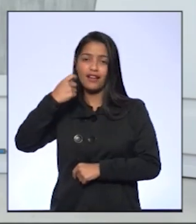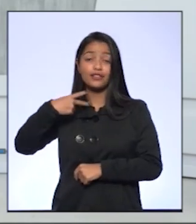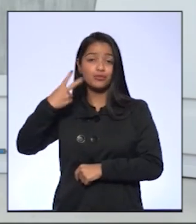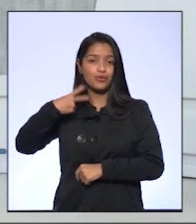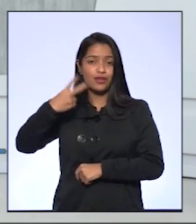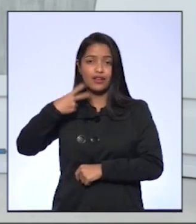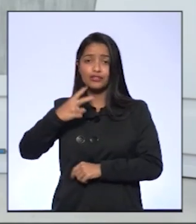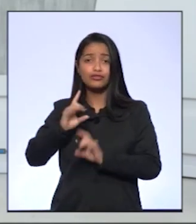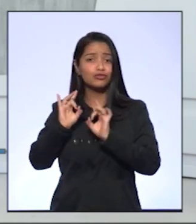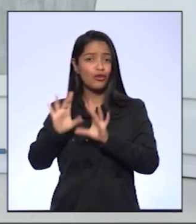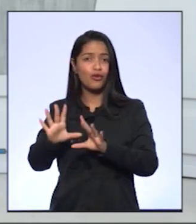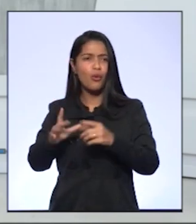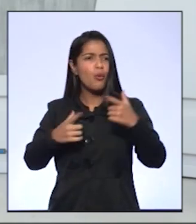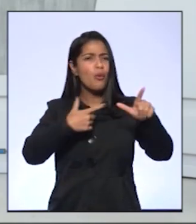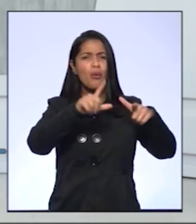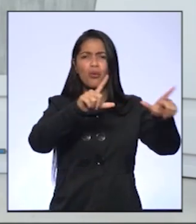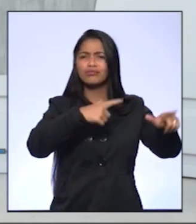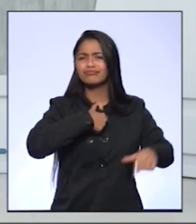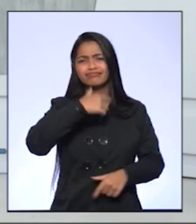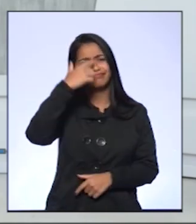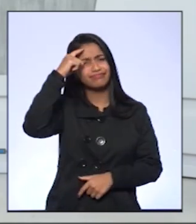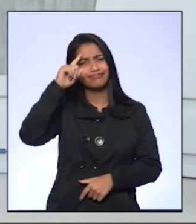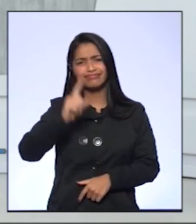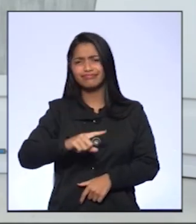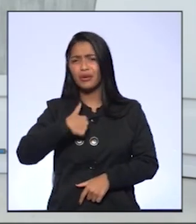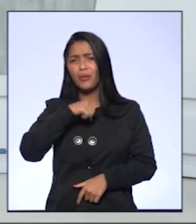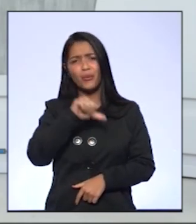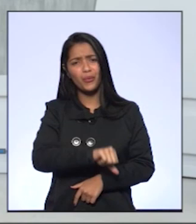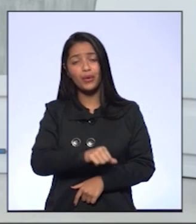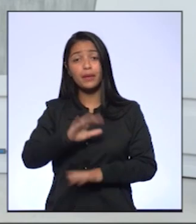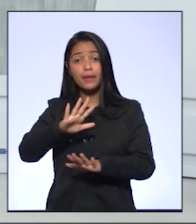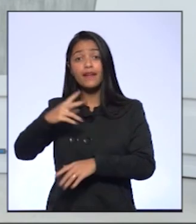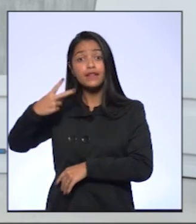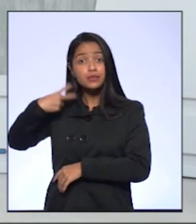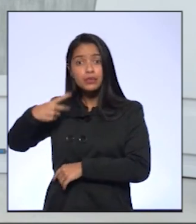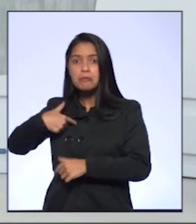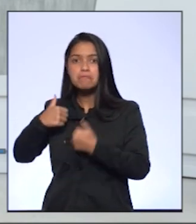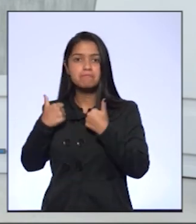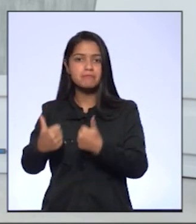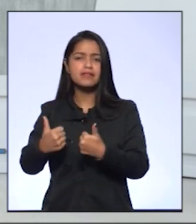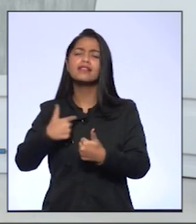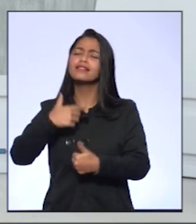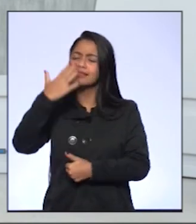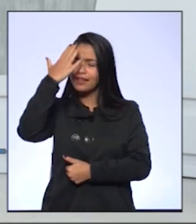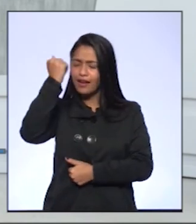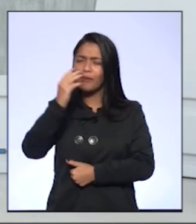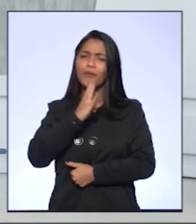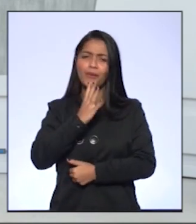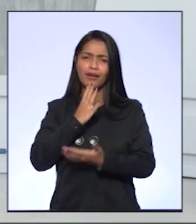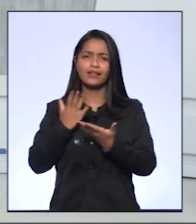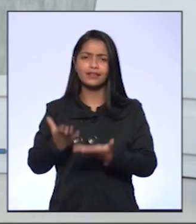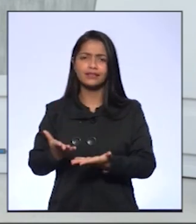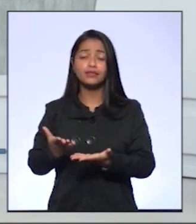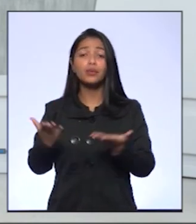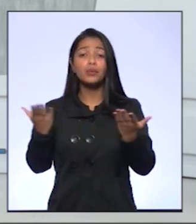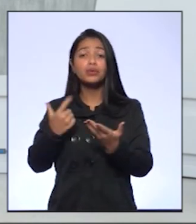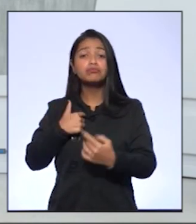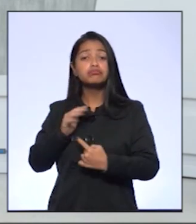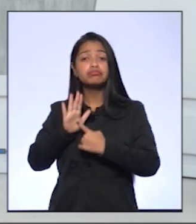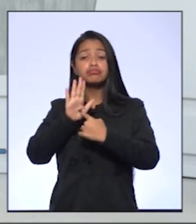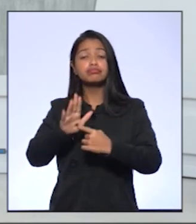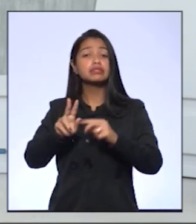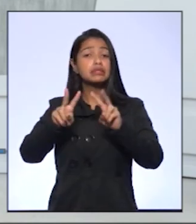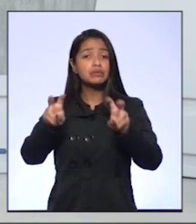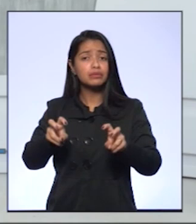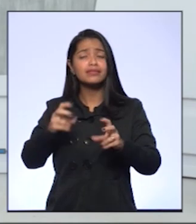nada, juro, eu sou horrível em tudo. Vestibular eu sei. Então, se eu tô te trazendo esse assunto, é porque esse assunto tem um significado. A